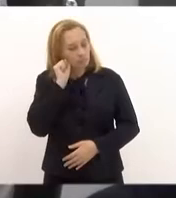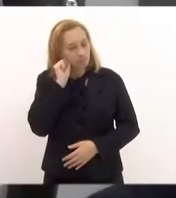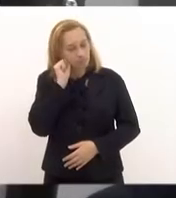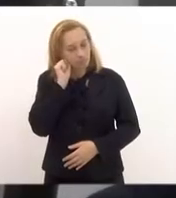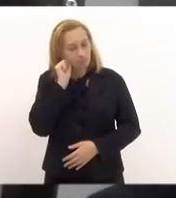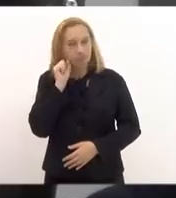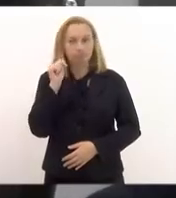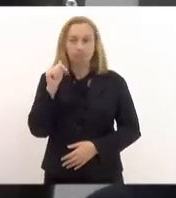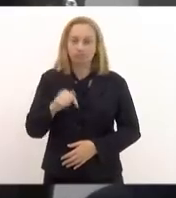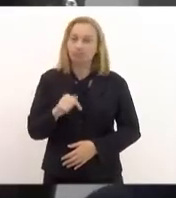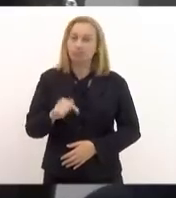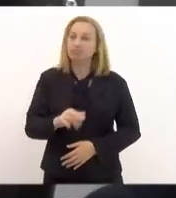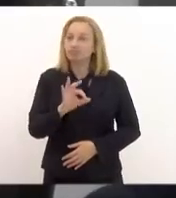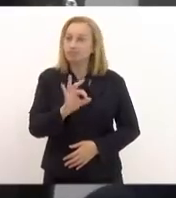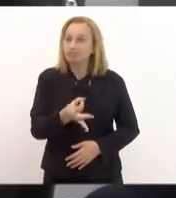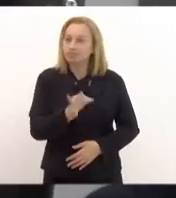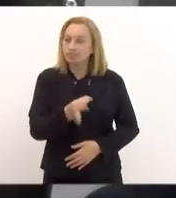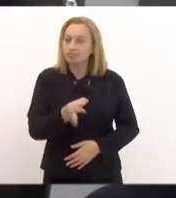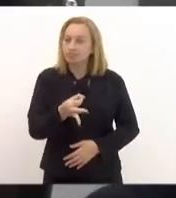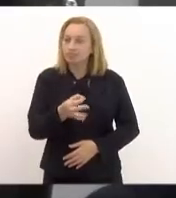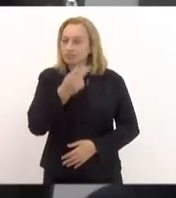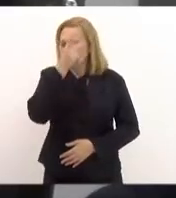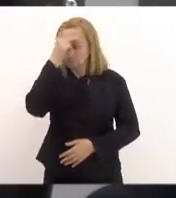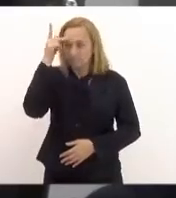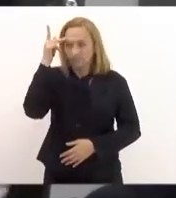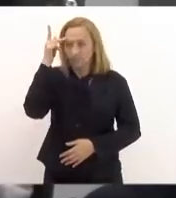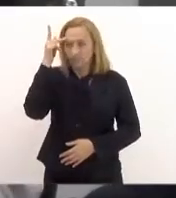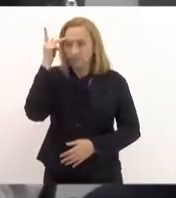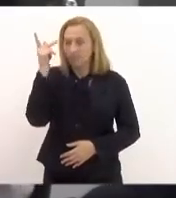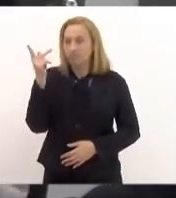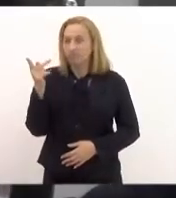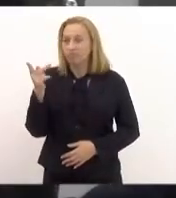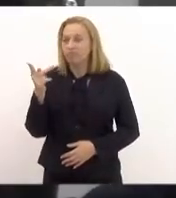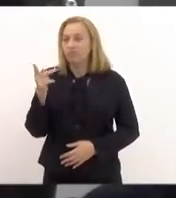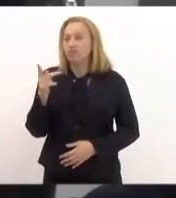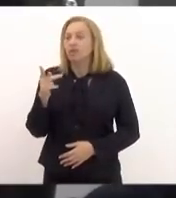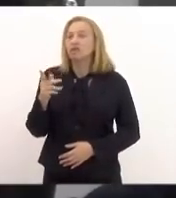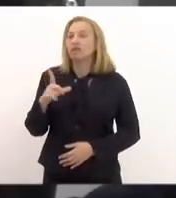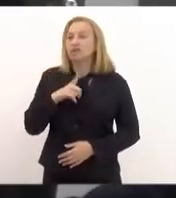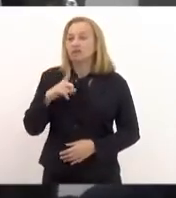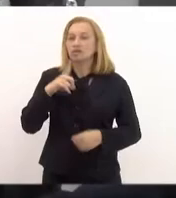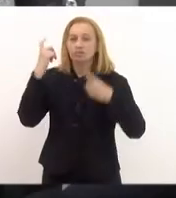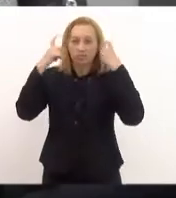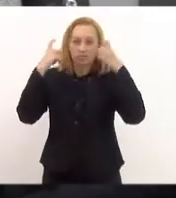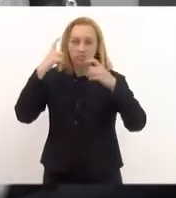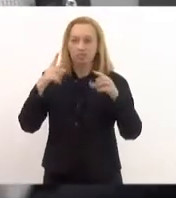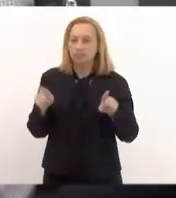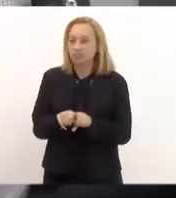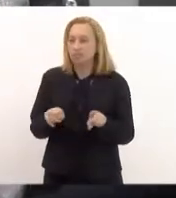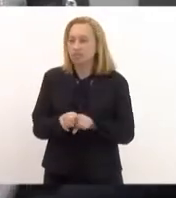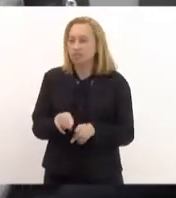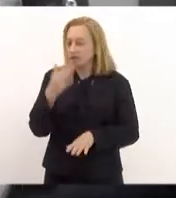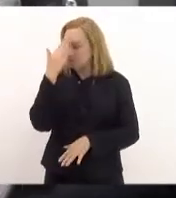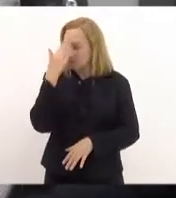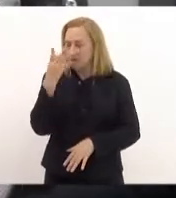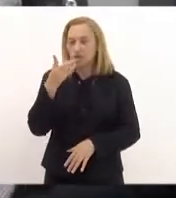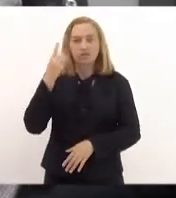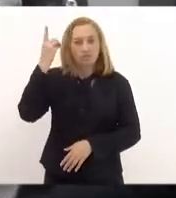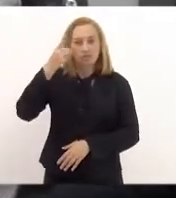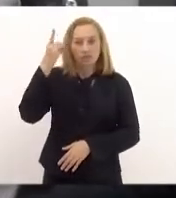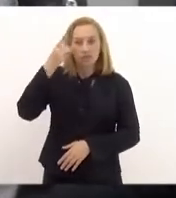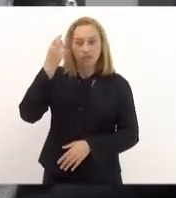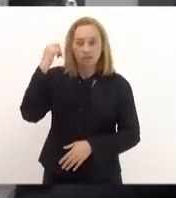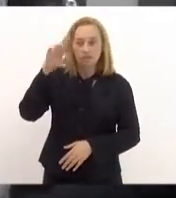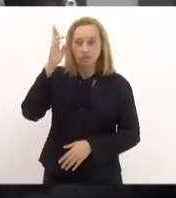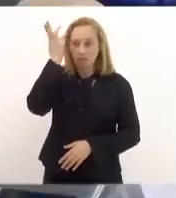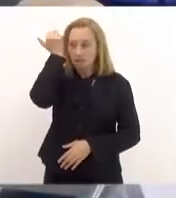daqui exatamente pessoas que têm esse mesmo tipo de preocupação. Obrigado, deputado Eliomar Coelho.